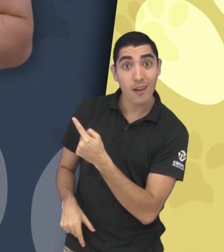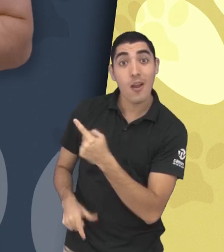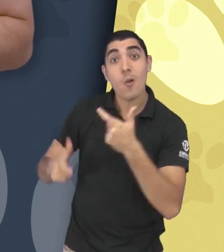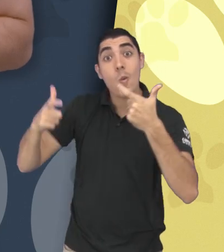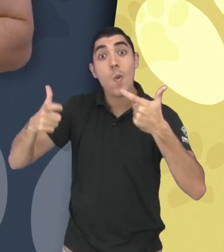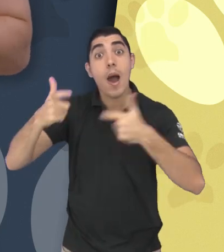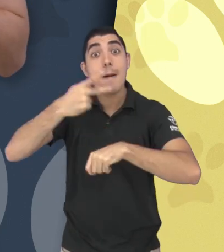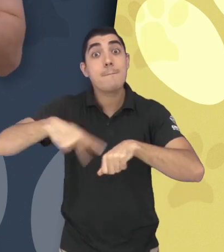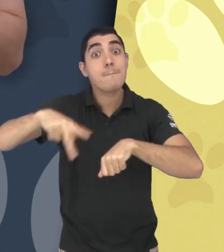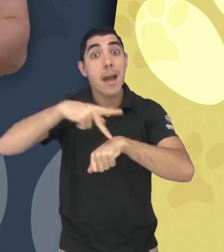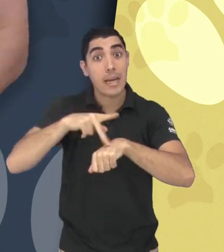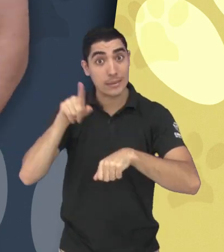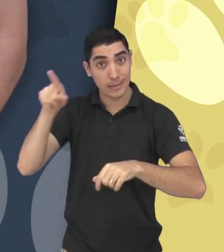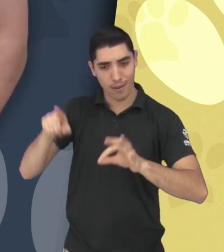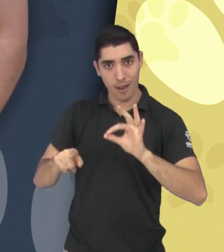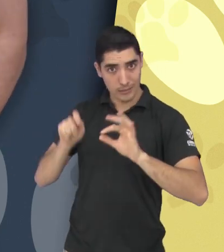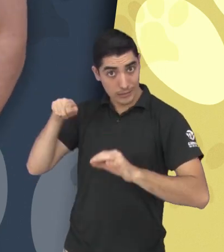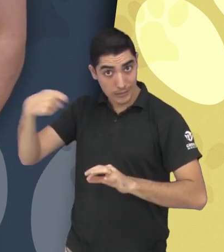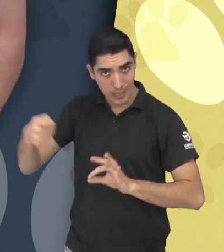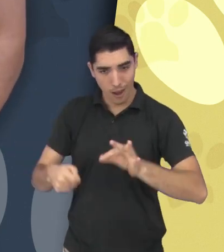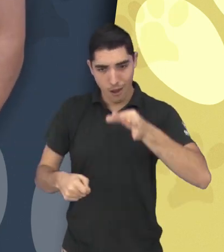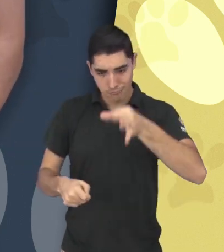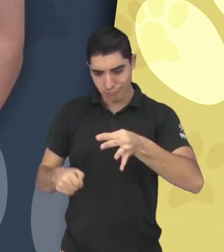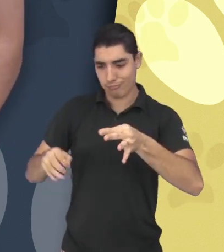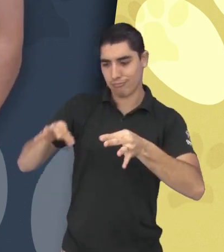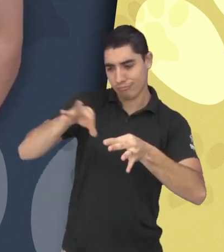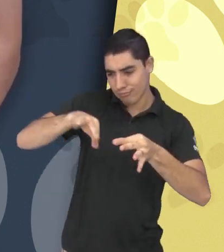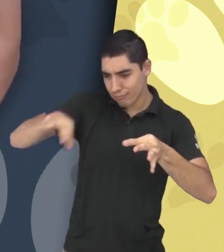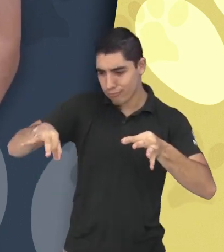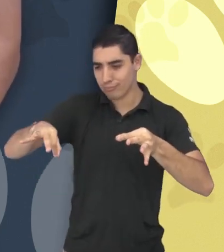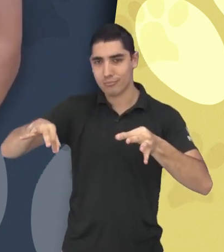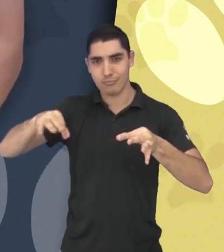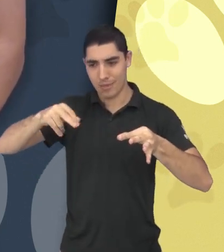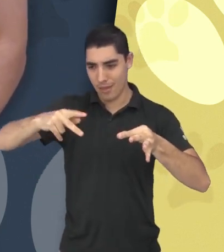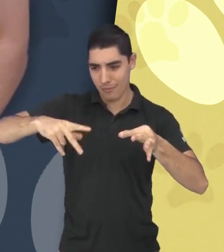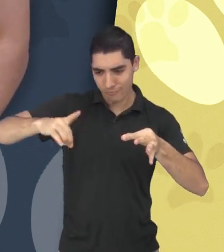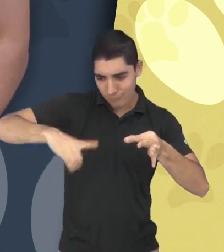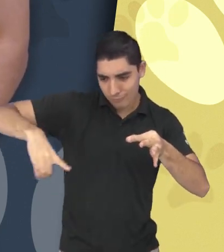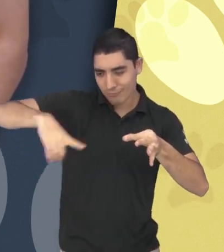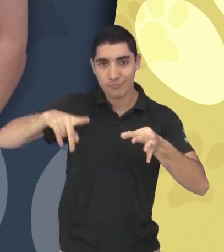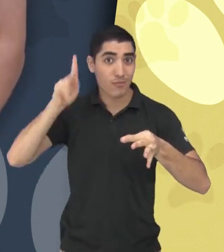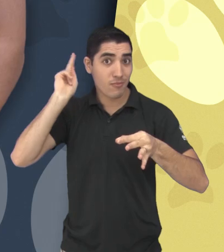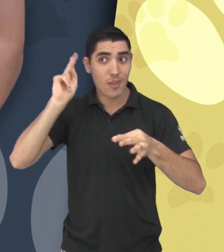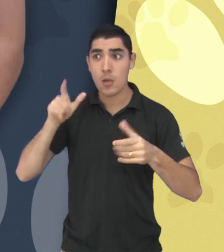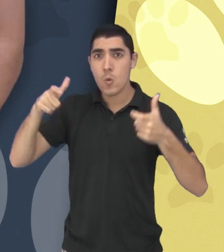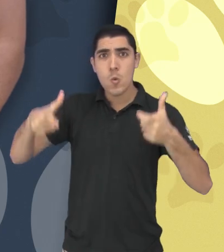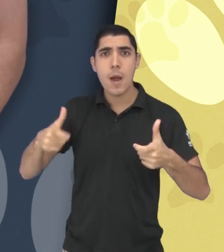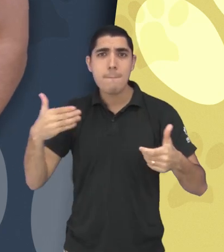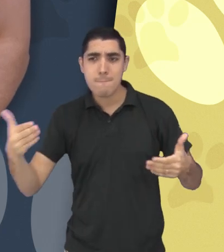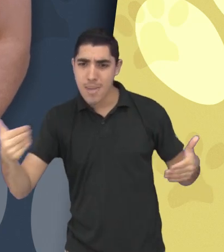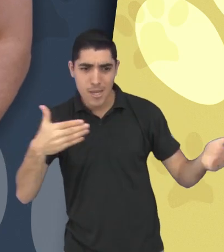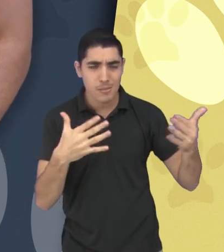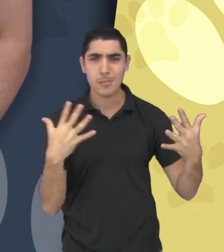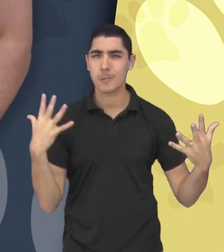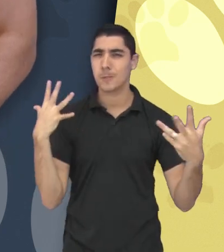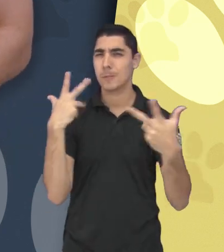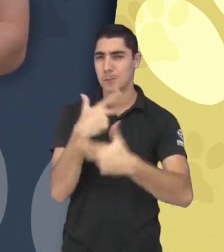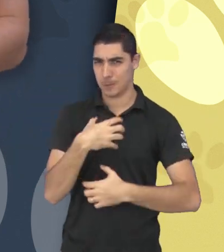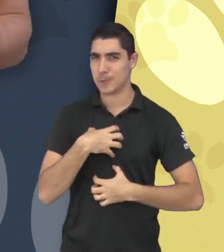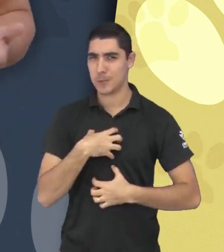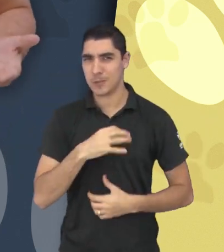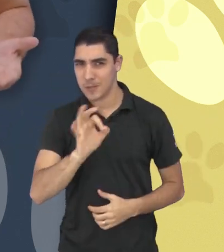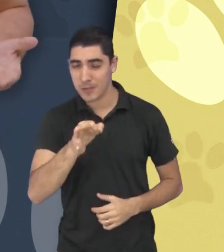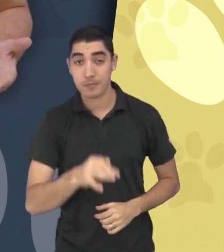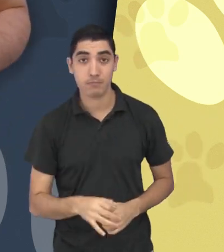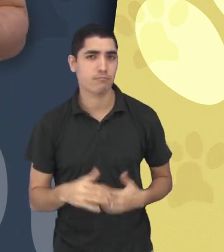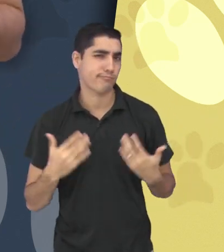neste mergulho na Polinésia Francesa, no meio de um cardume enorme. Deve ser uma sensação indescritível, né?